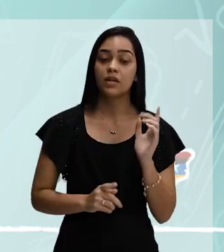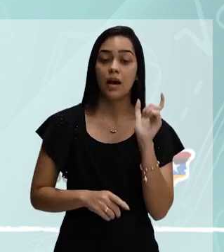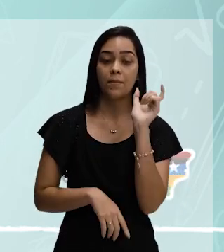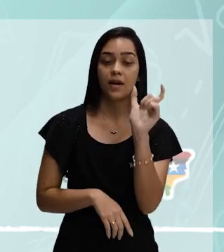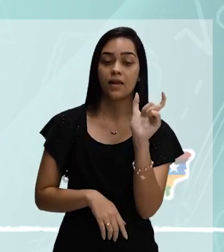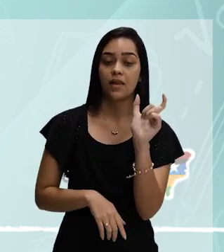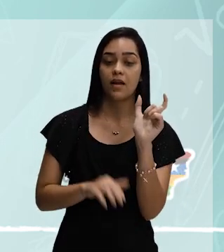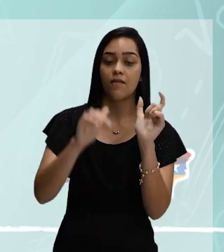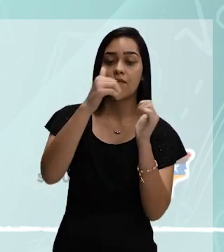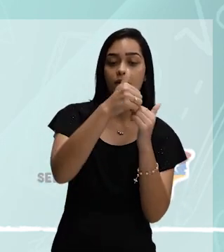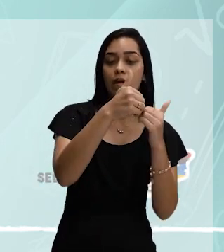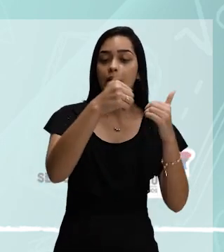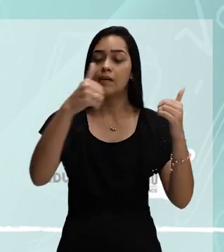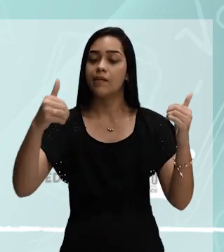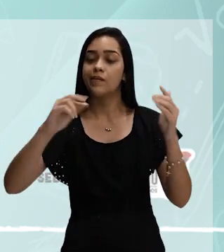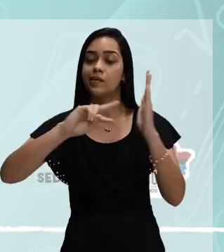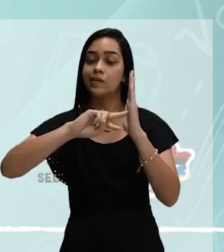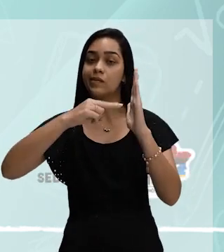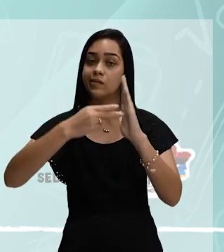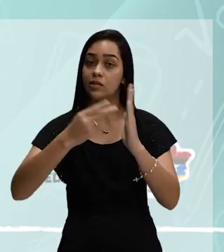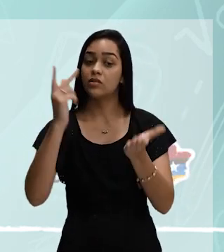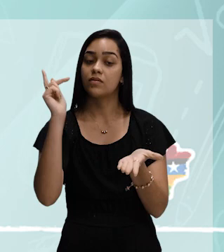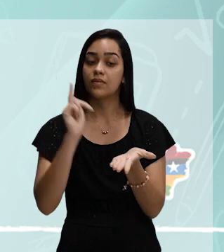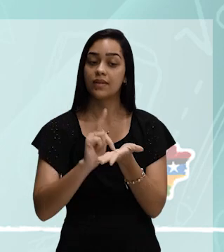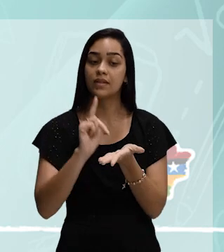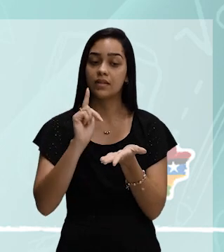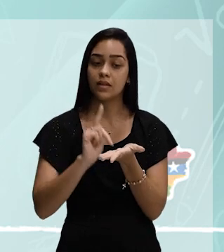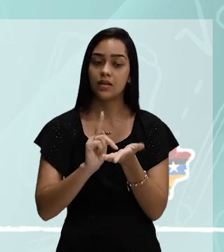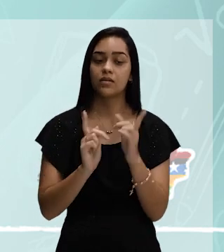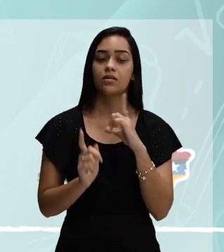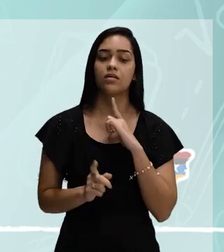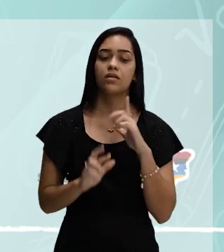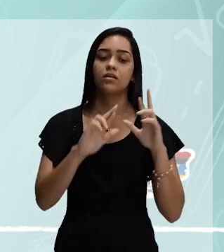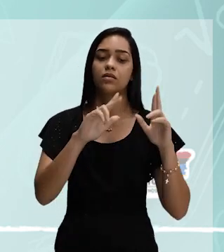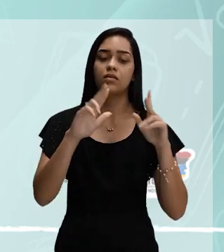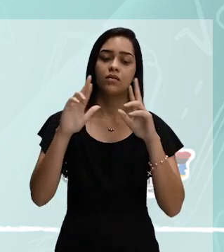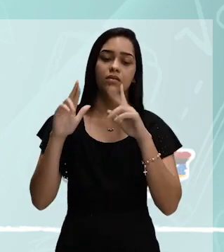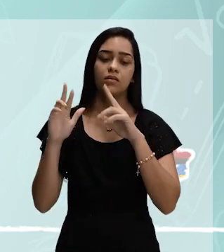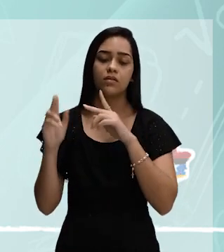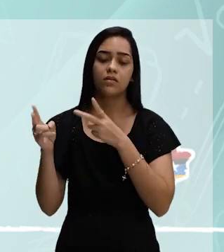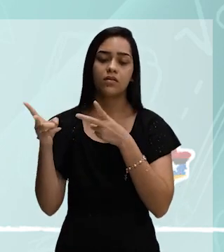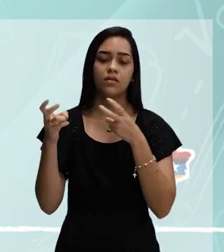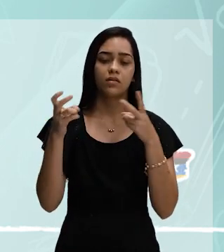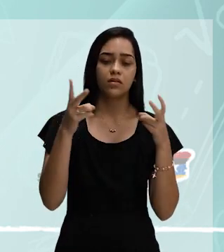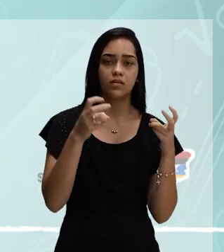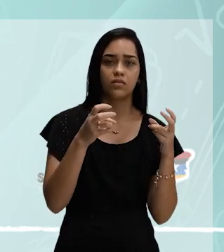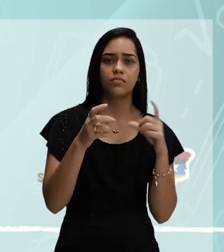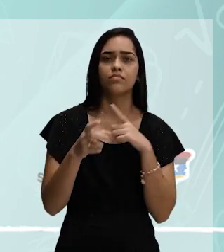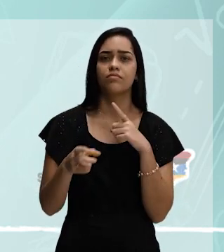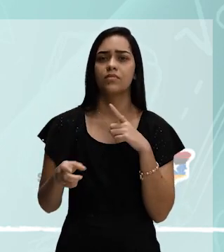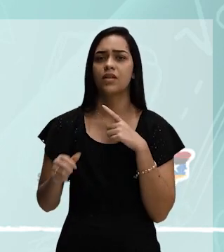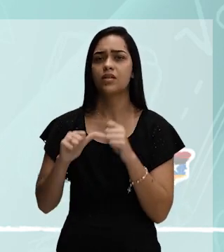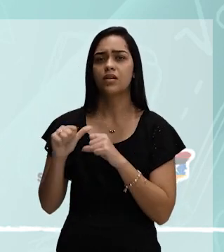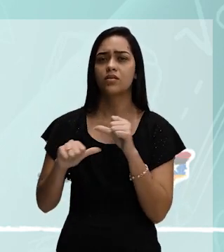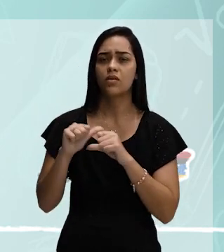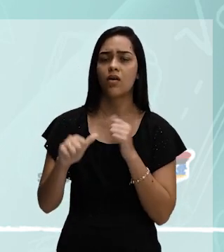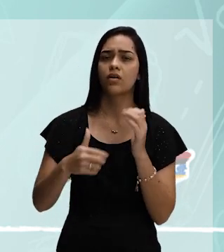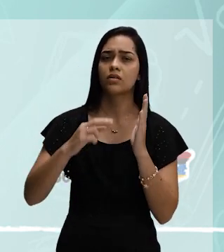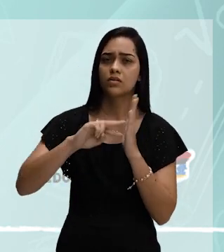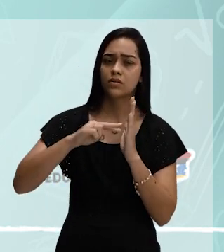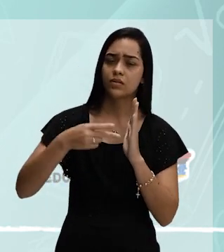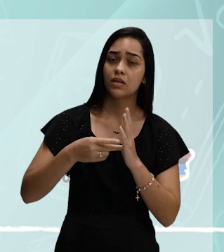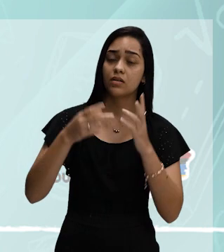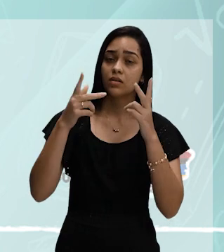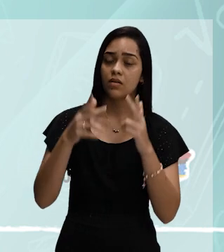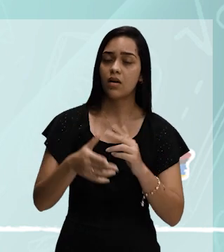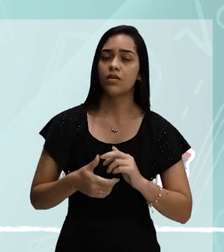que a palavra desvincula-se de seus significados habituais e alcança diferentes acepções. Em um